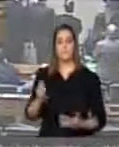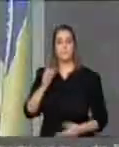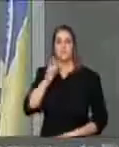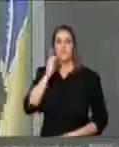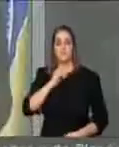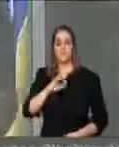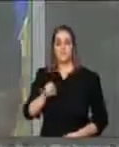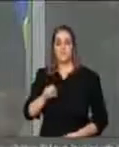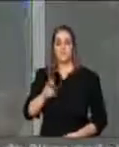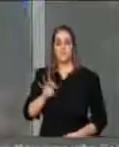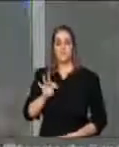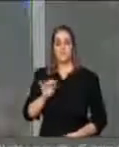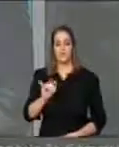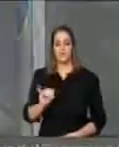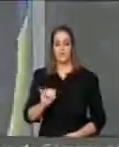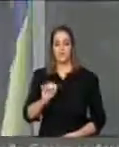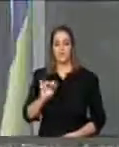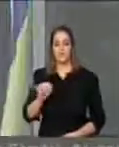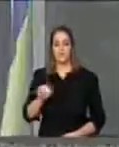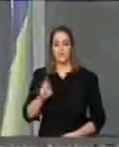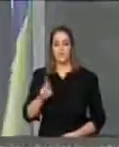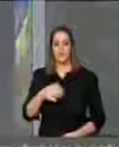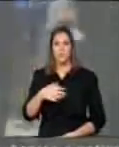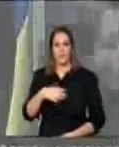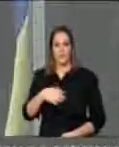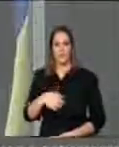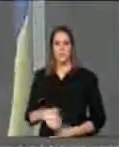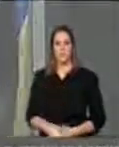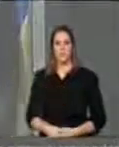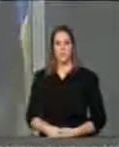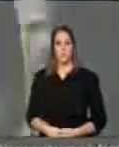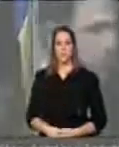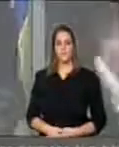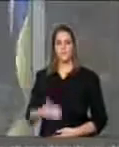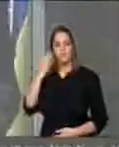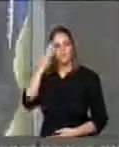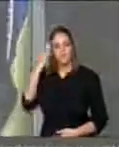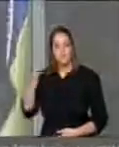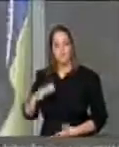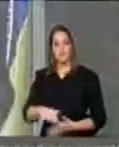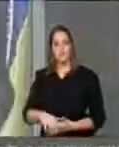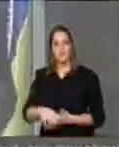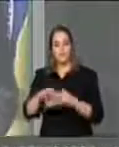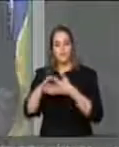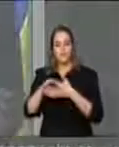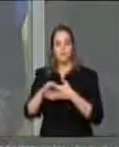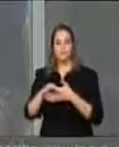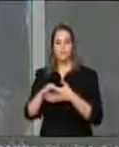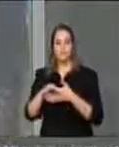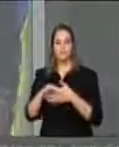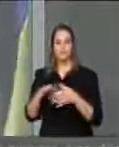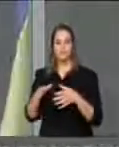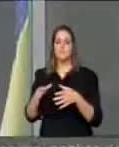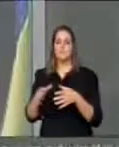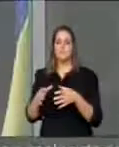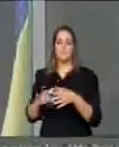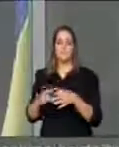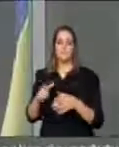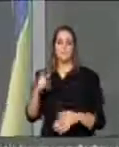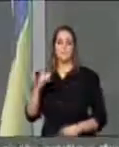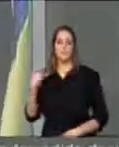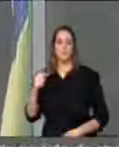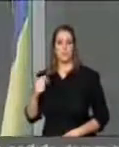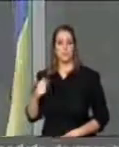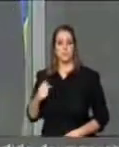Bahia. Quero agradecer a indicação do líder do nosso partido, Antônio Baçaí, para